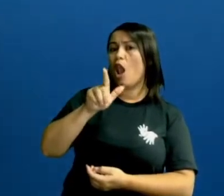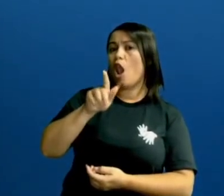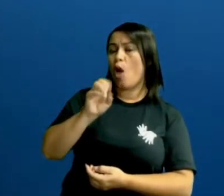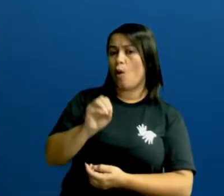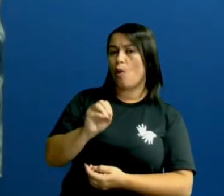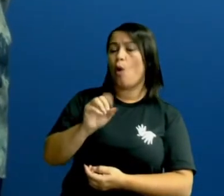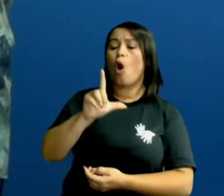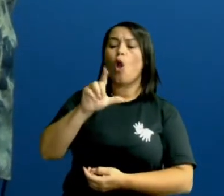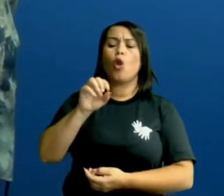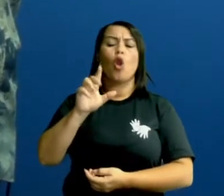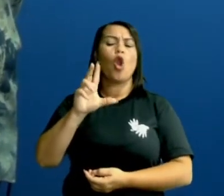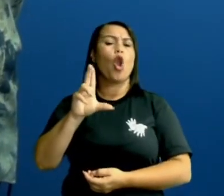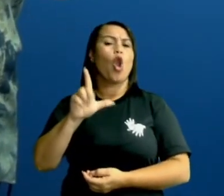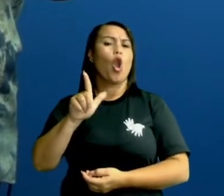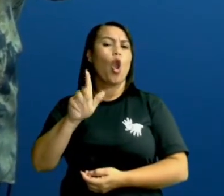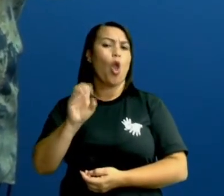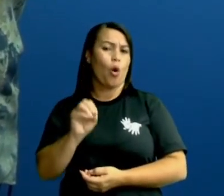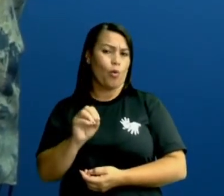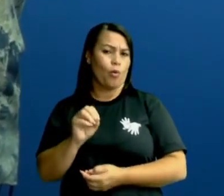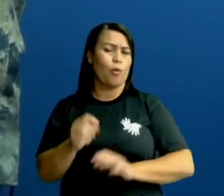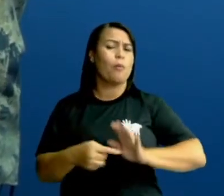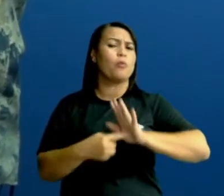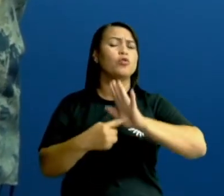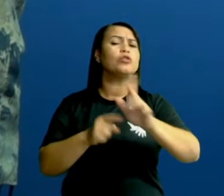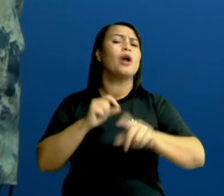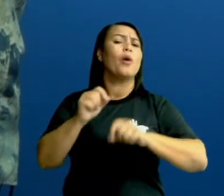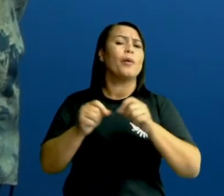O logo, geralmente, ele é utilizado para quê? Para